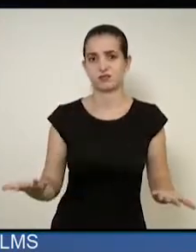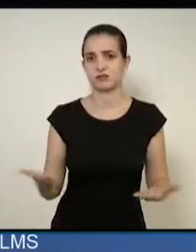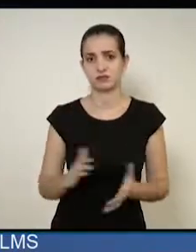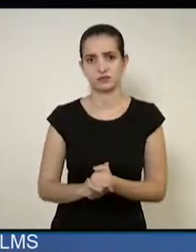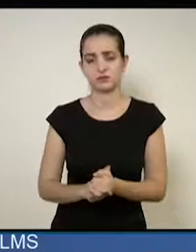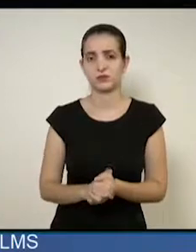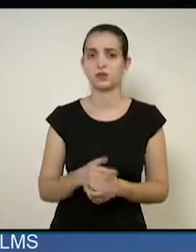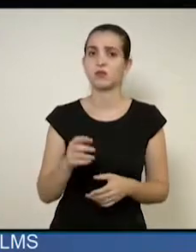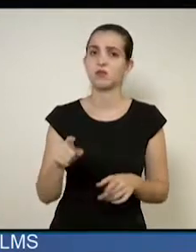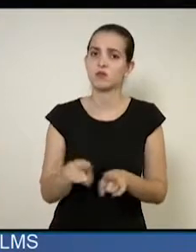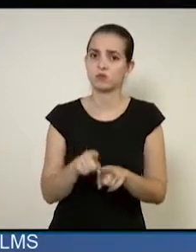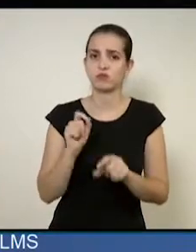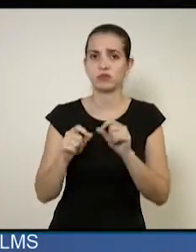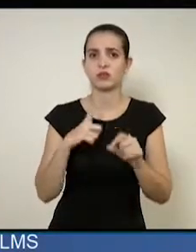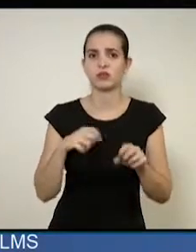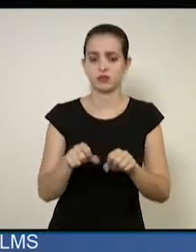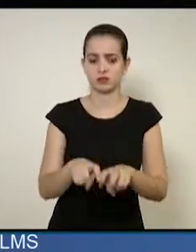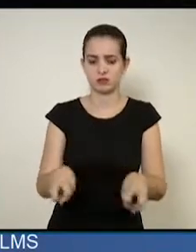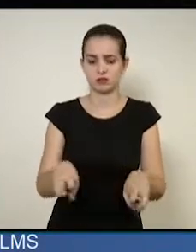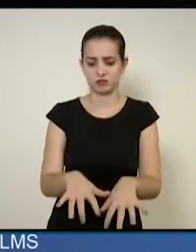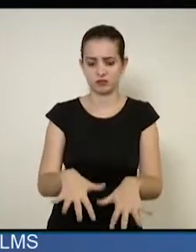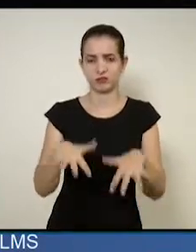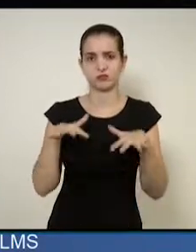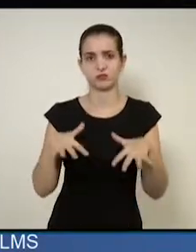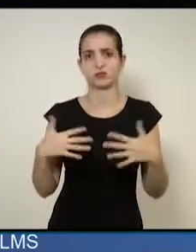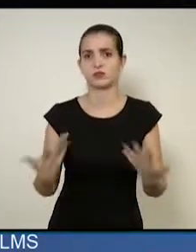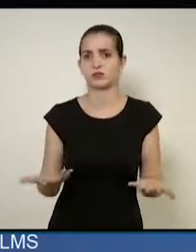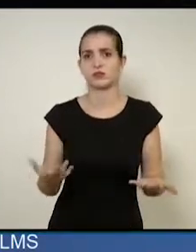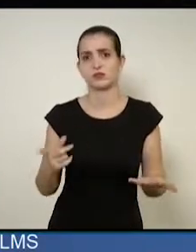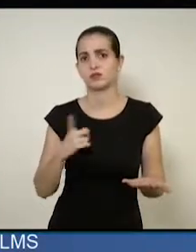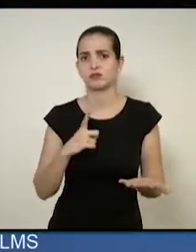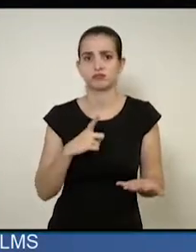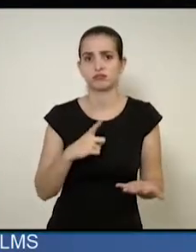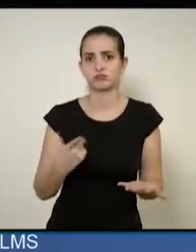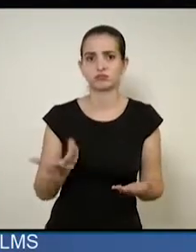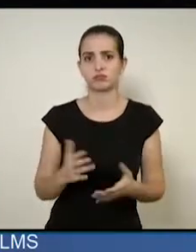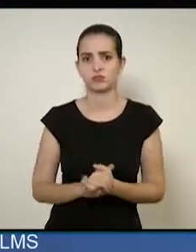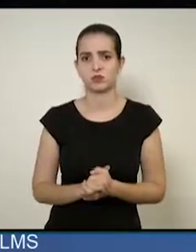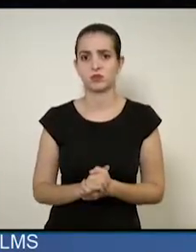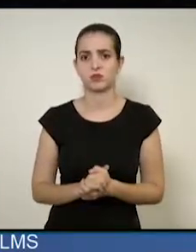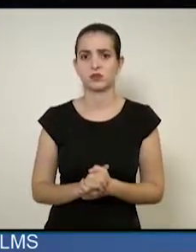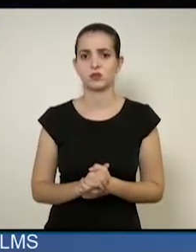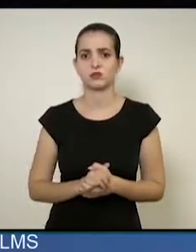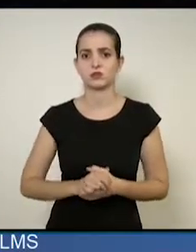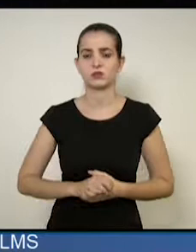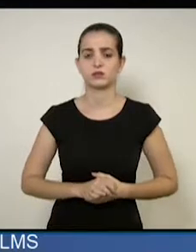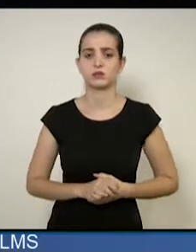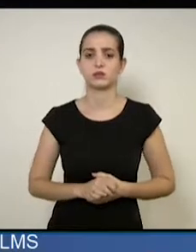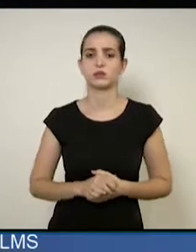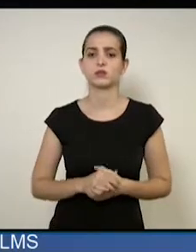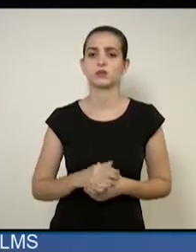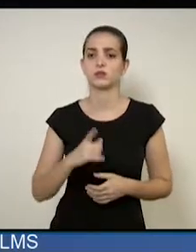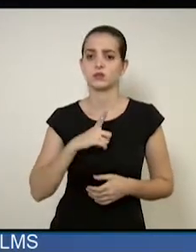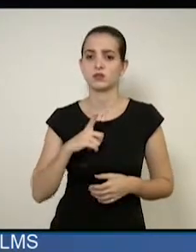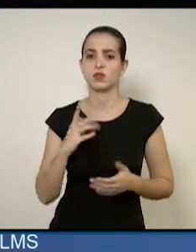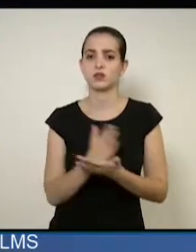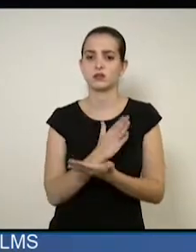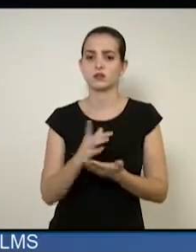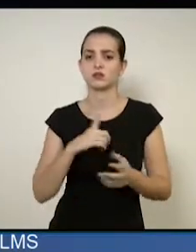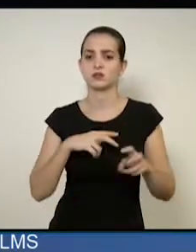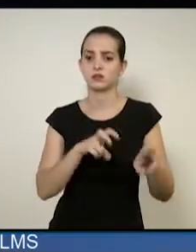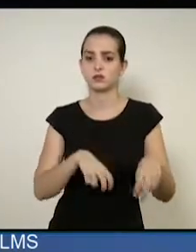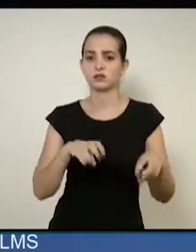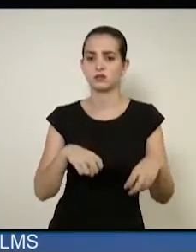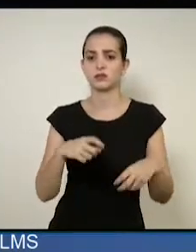plenário, mas tem uns pontinhos aqui que o senhor que dá certinho para atender o telefone. Então, o meio rural, às vezes, você vê o cara tem